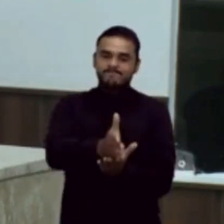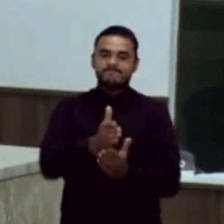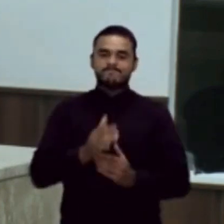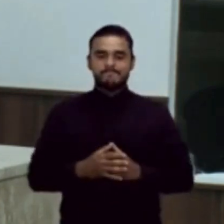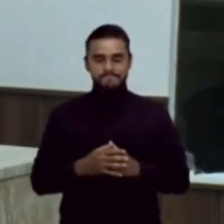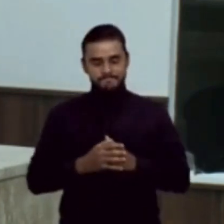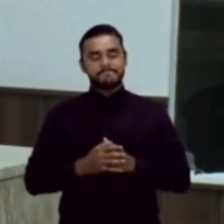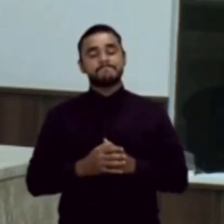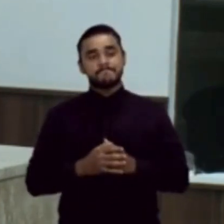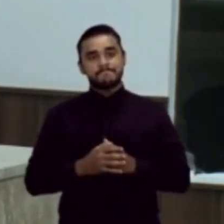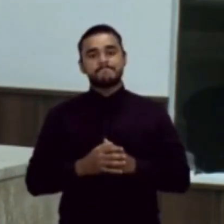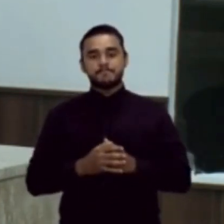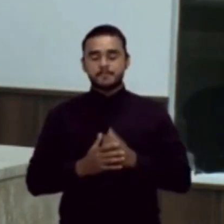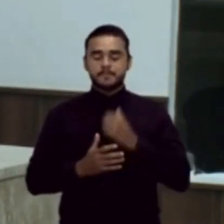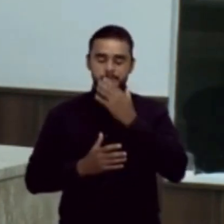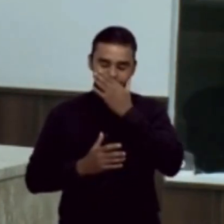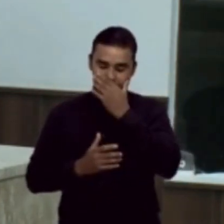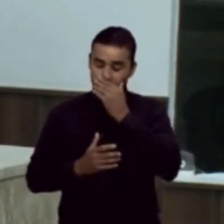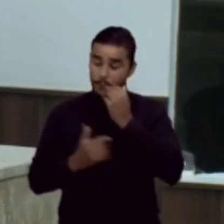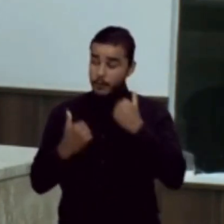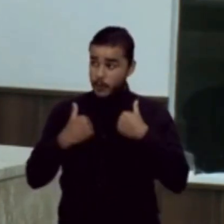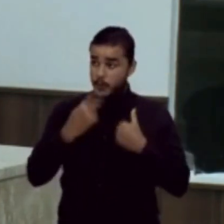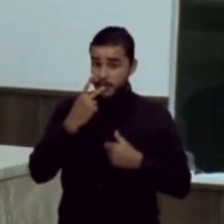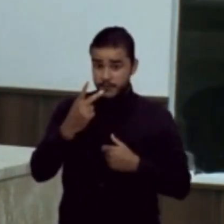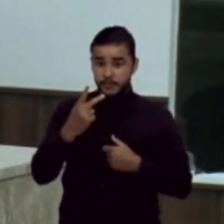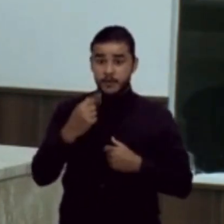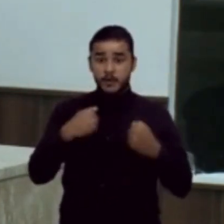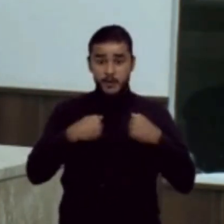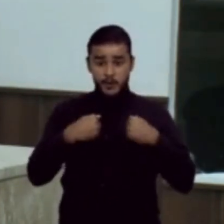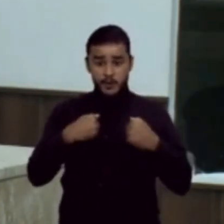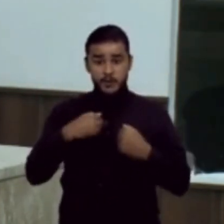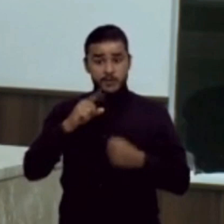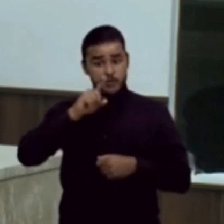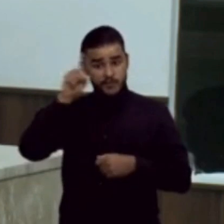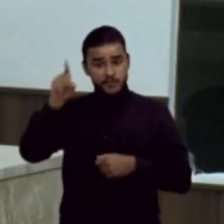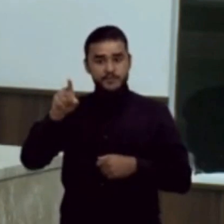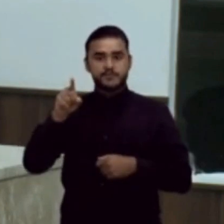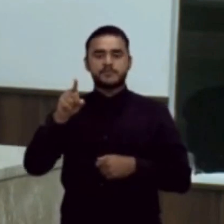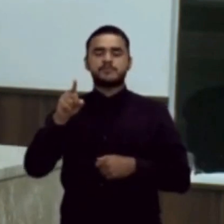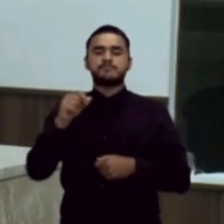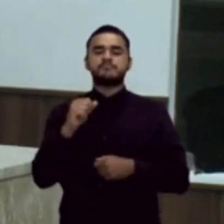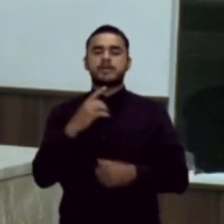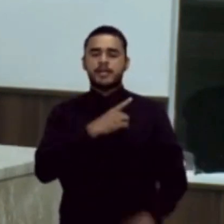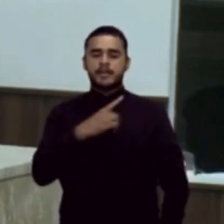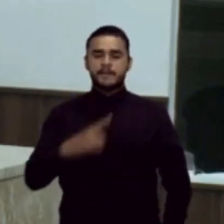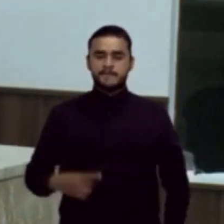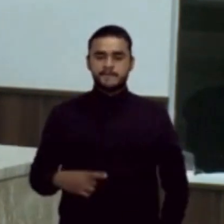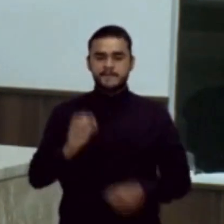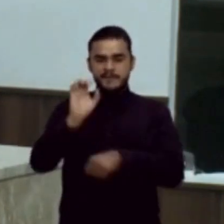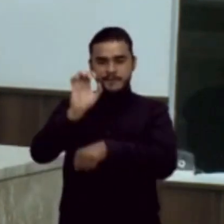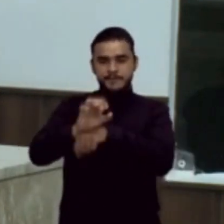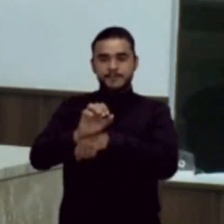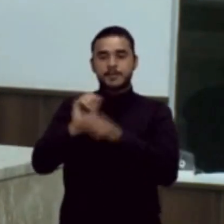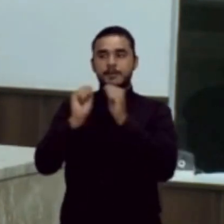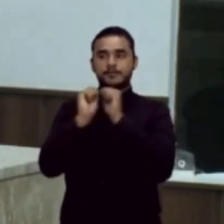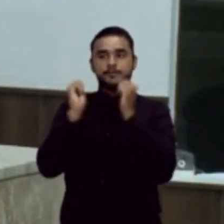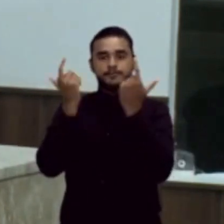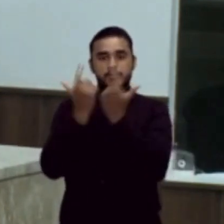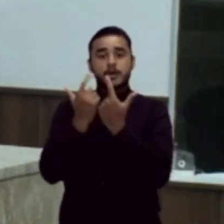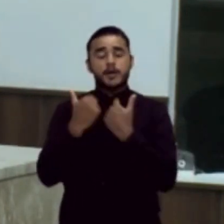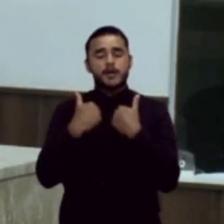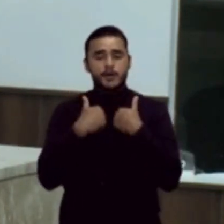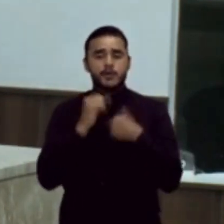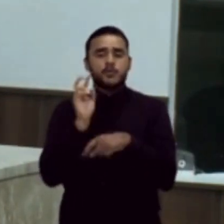expressar, mesmo indo para a Assembleia, na condição de suplente para um mandato temporário, eu gostaria de expressar a